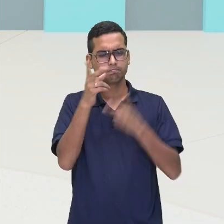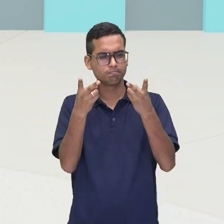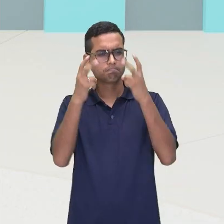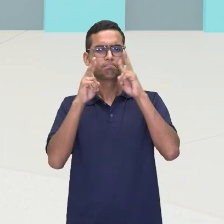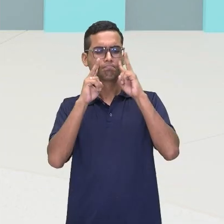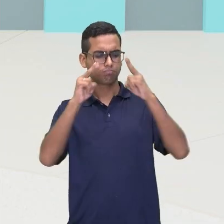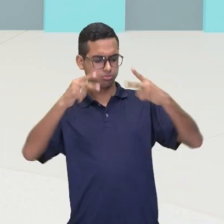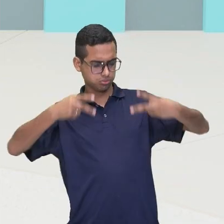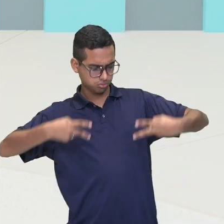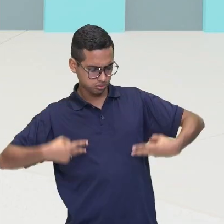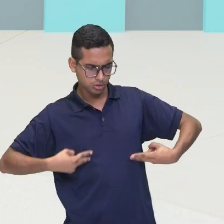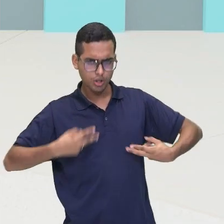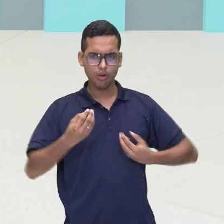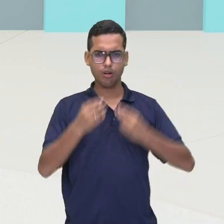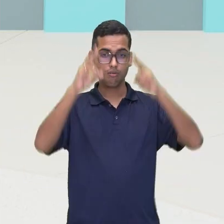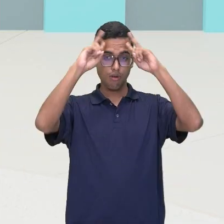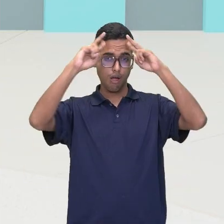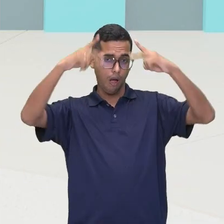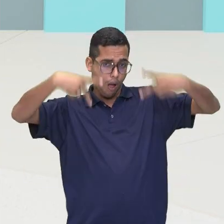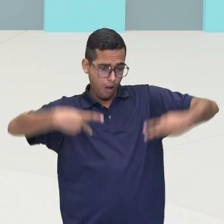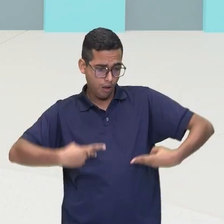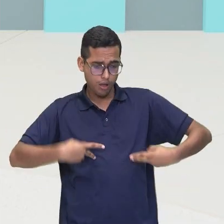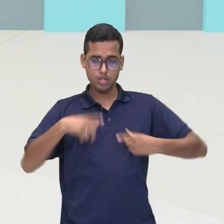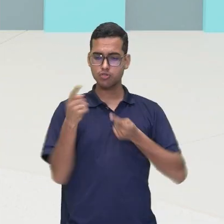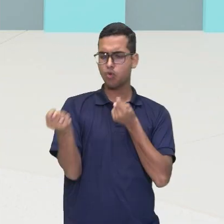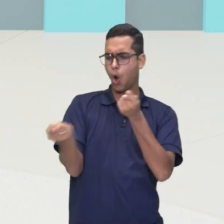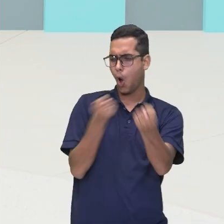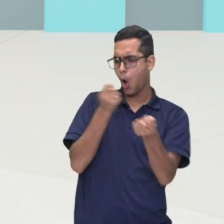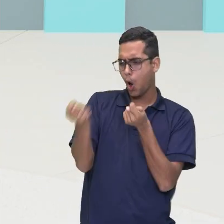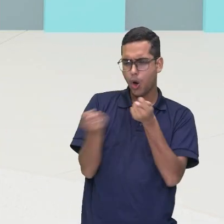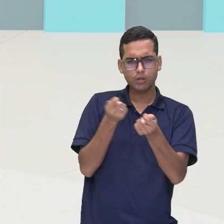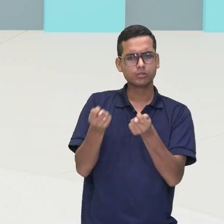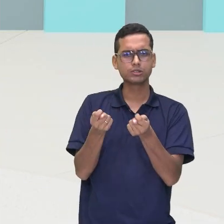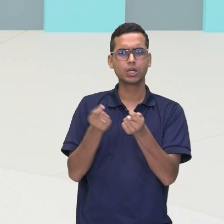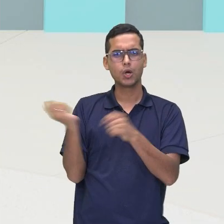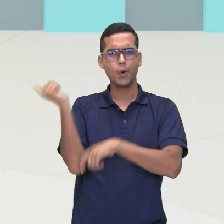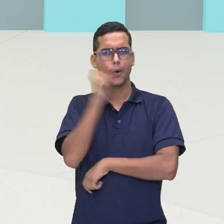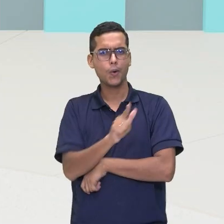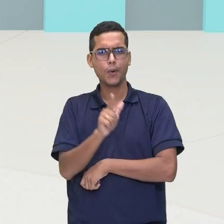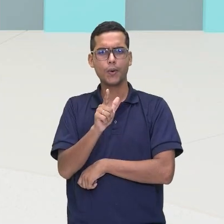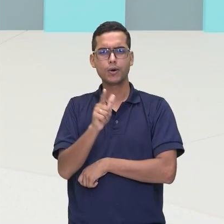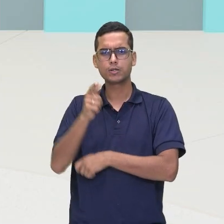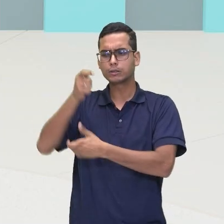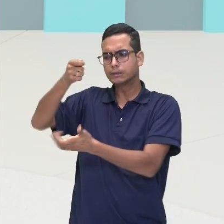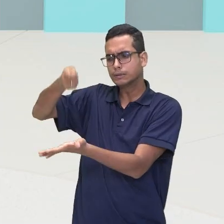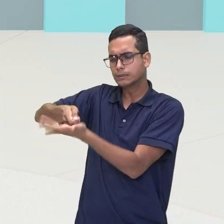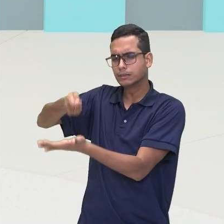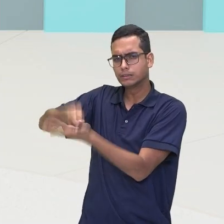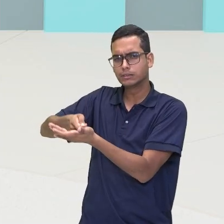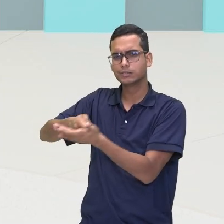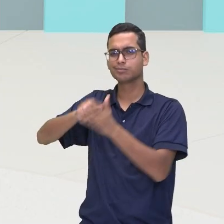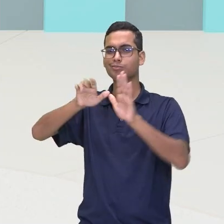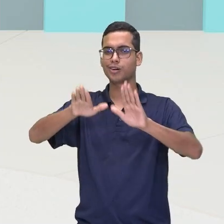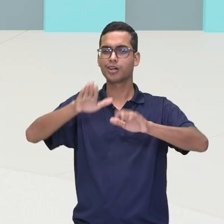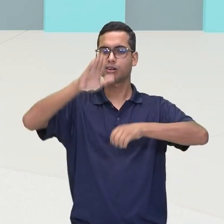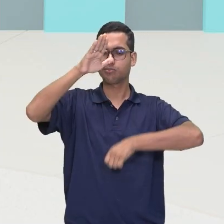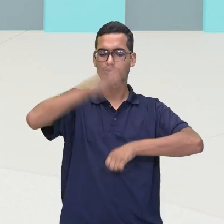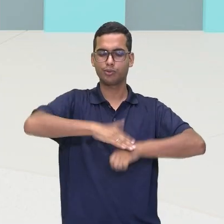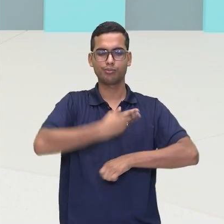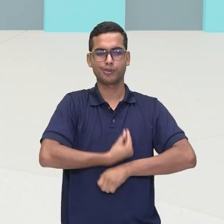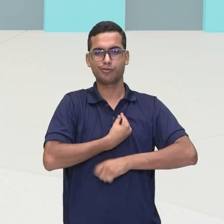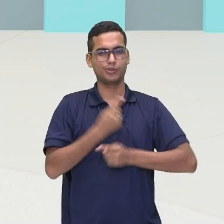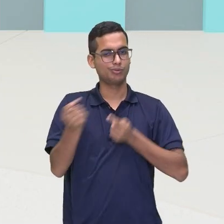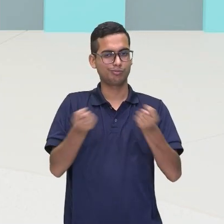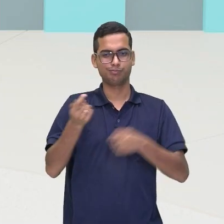que eu posso ter o controle de algo. Mas muitas das vezes não temos controle nem da nossa própria vida